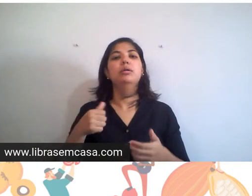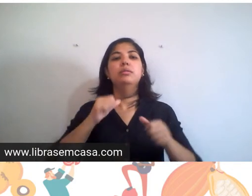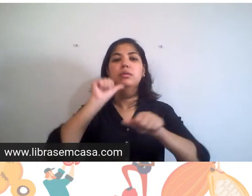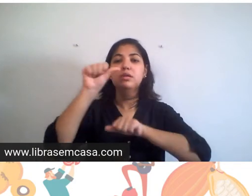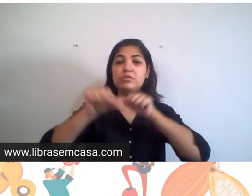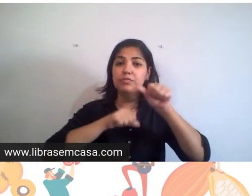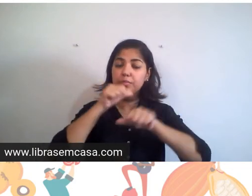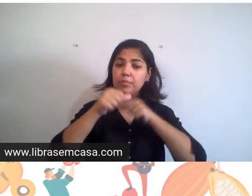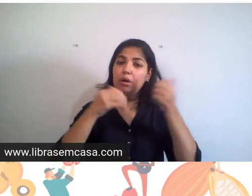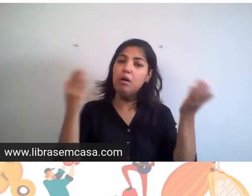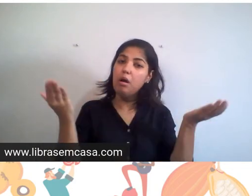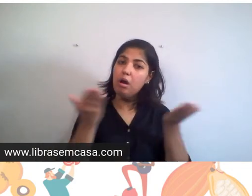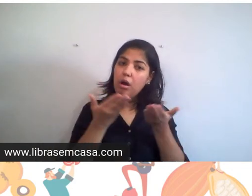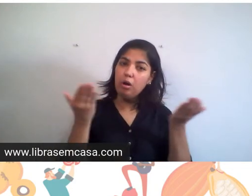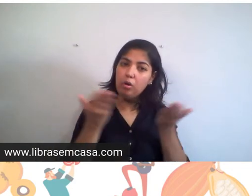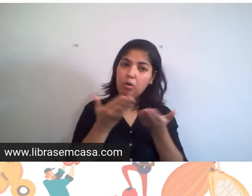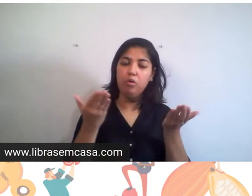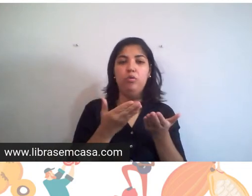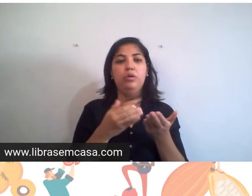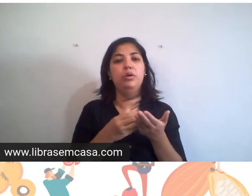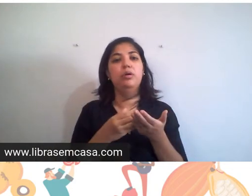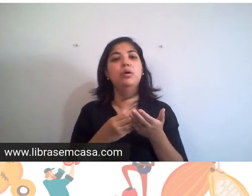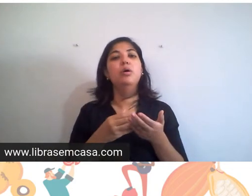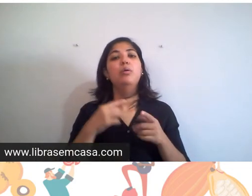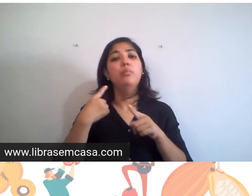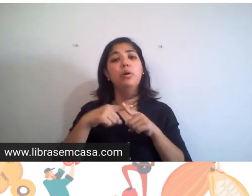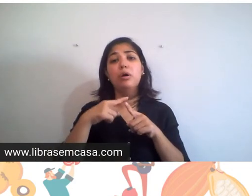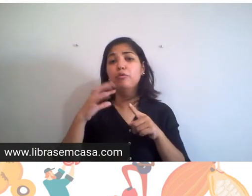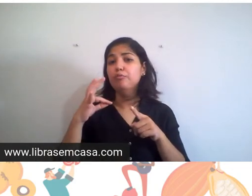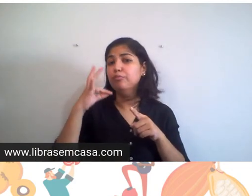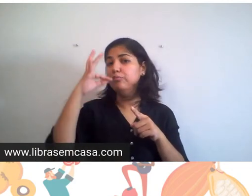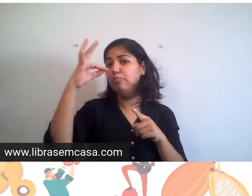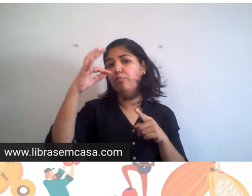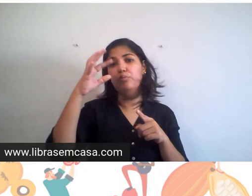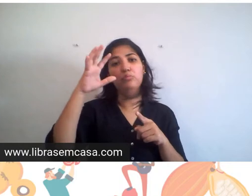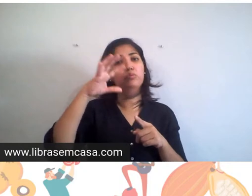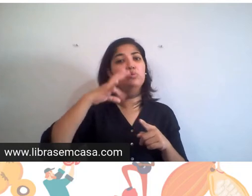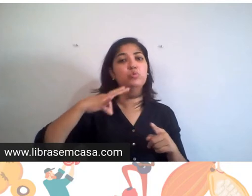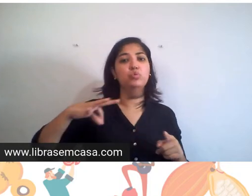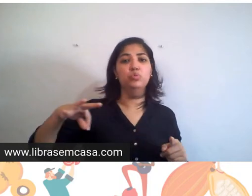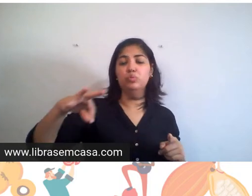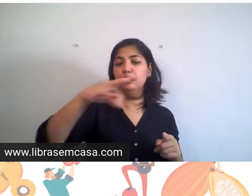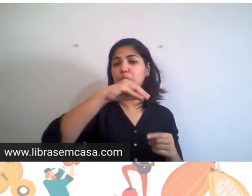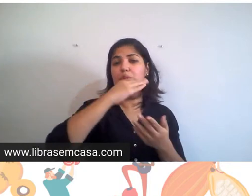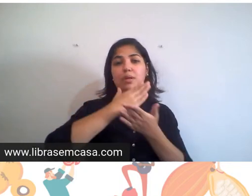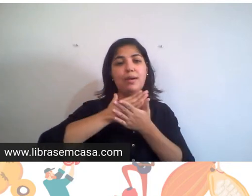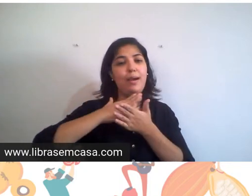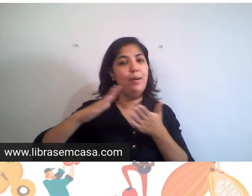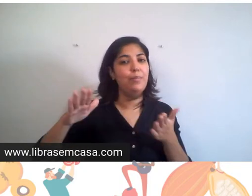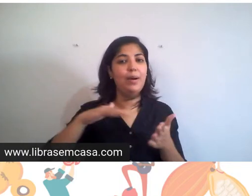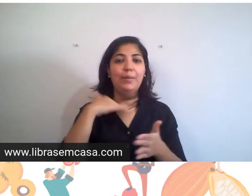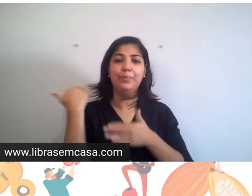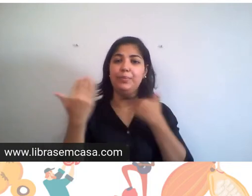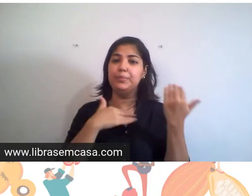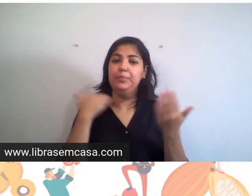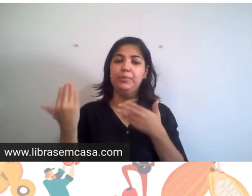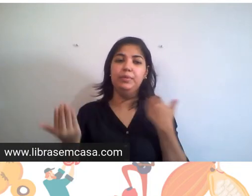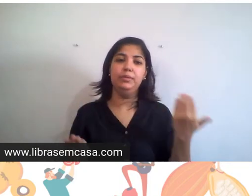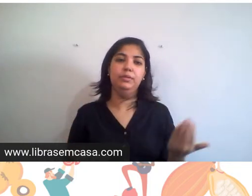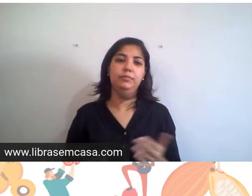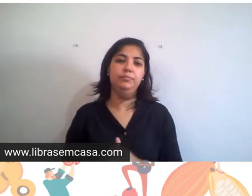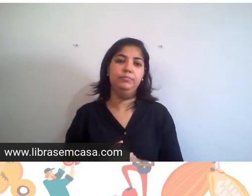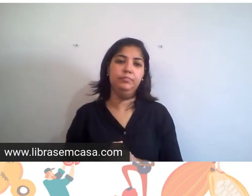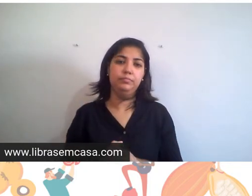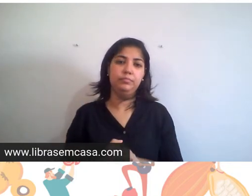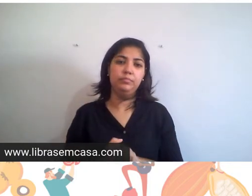gente se extinguir junto com tudo isso. Mudar os comportamentos individuais faz sentido